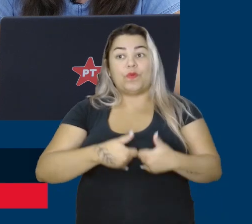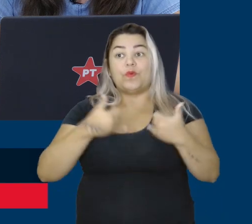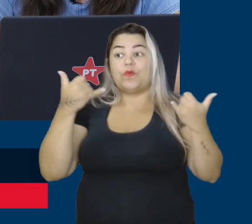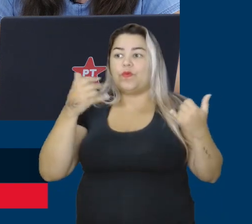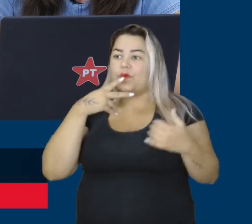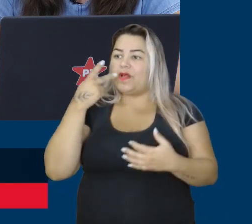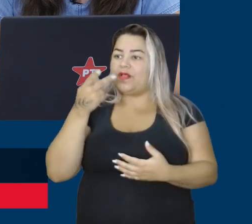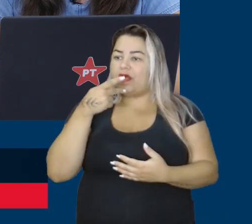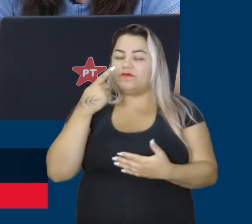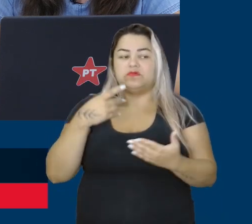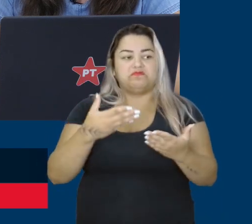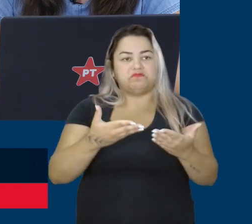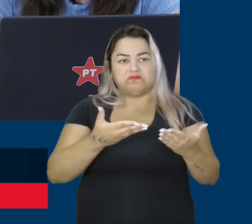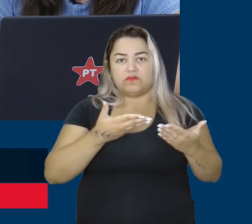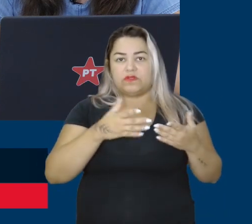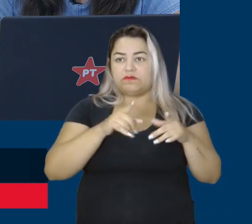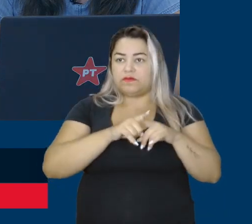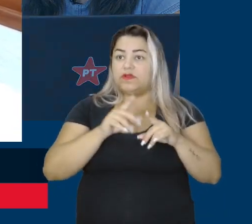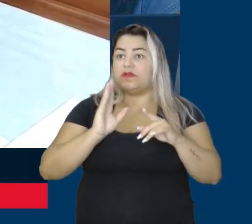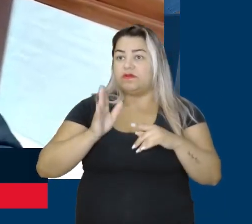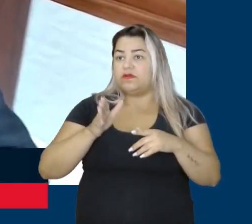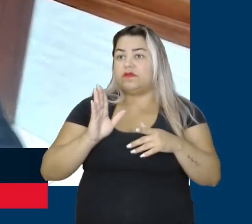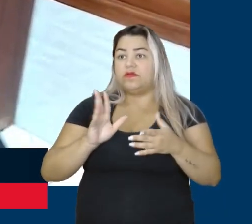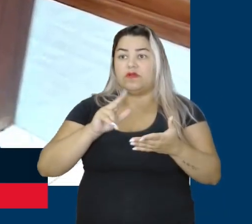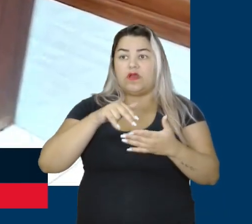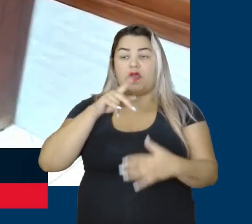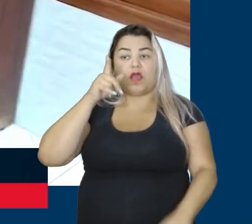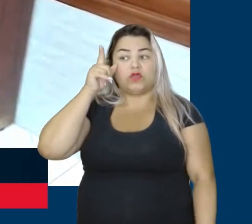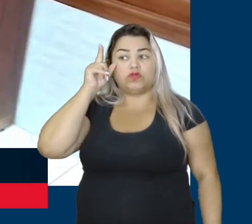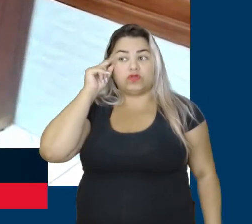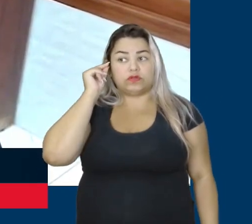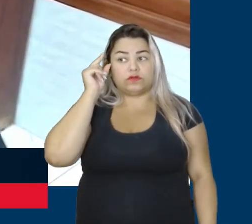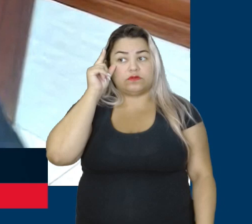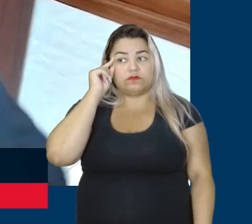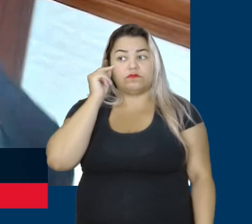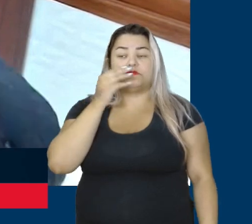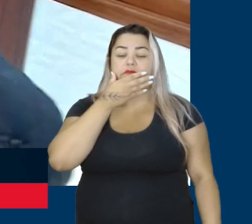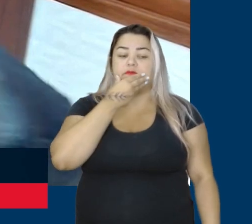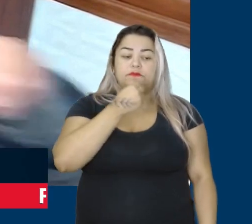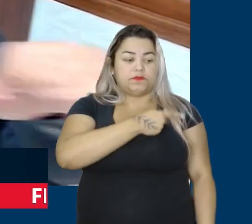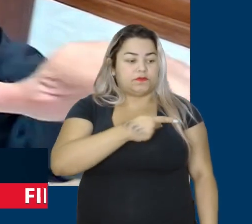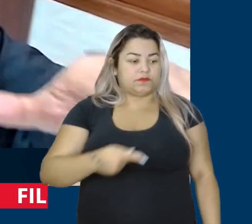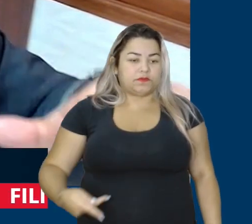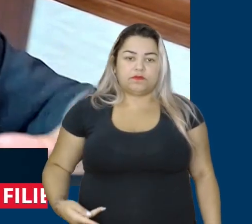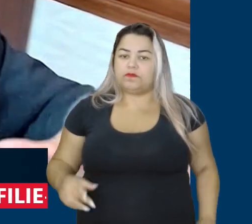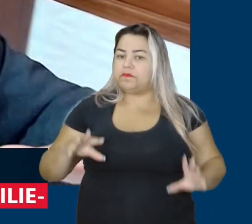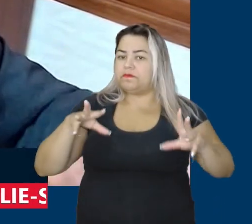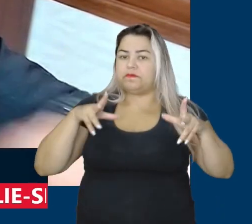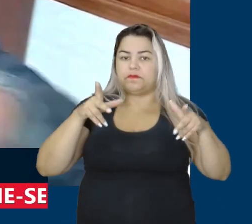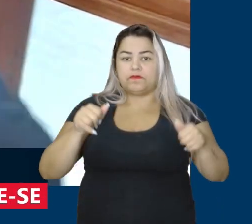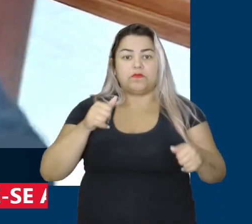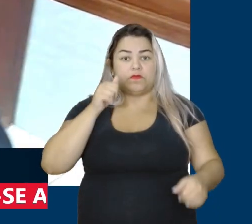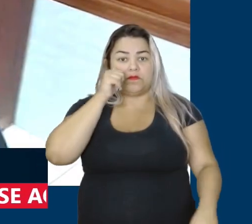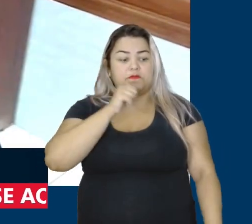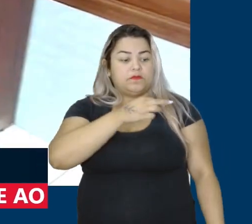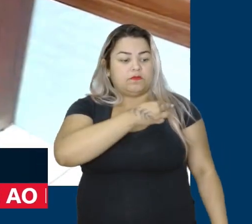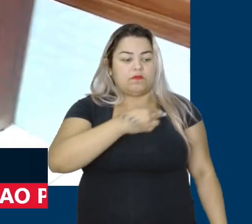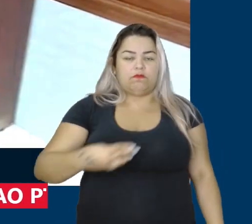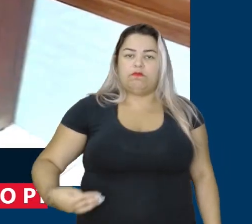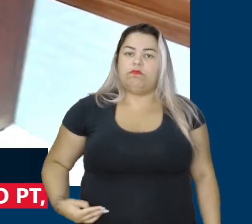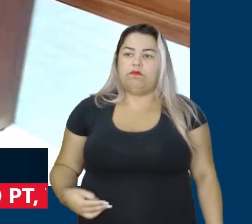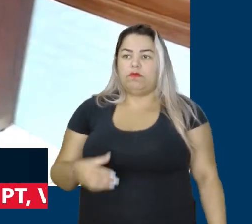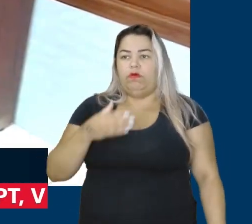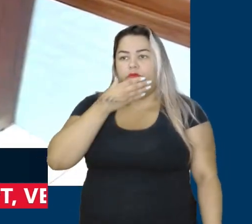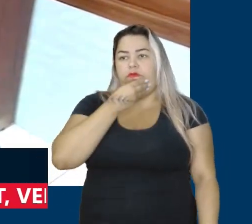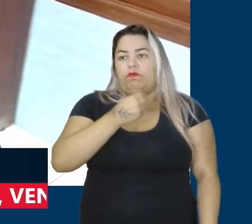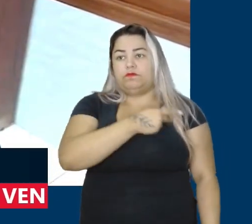eu fui convidado, estava lá a Janja, estava o presidente, estavam todas as ministras, estava o ministro